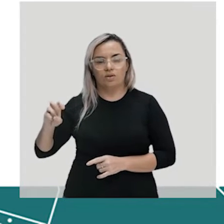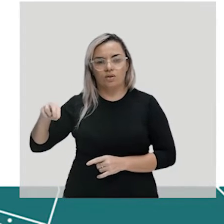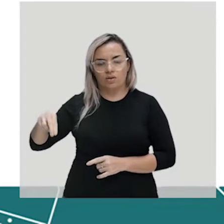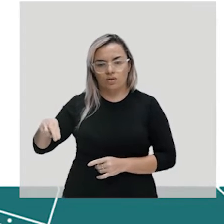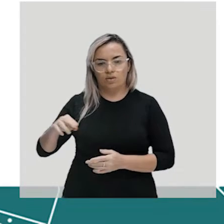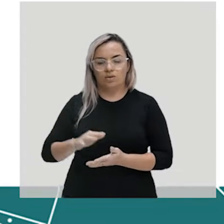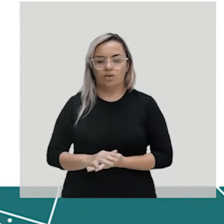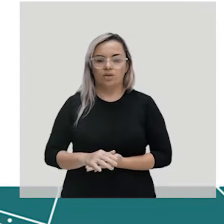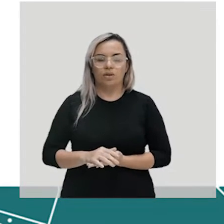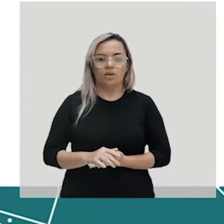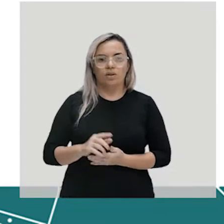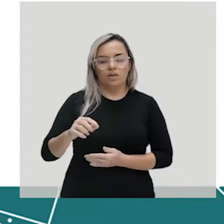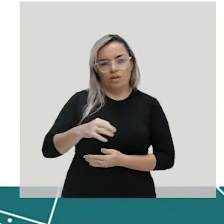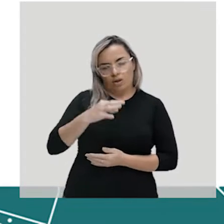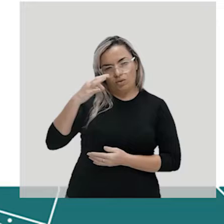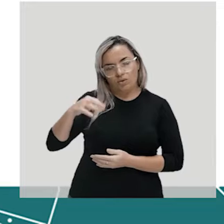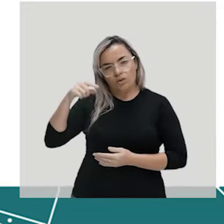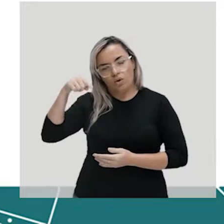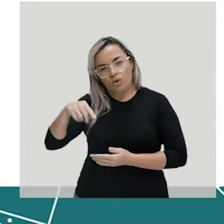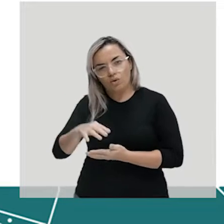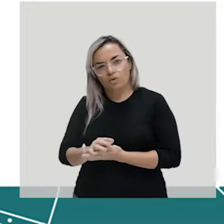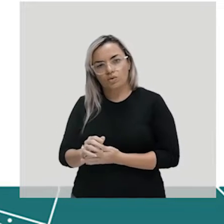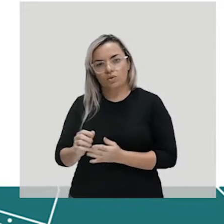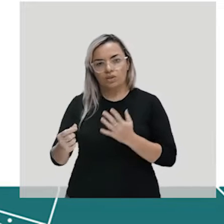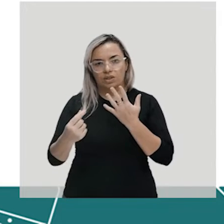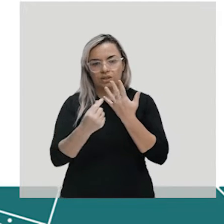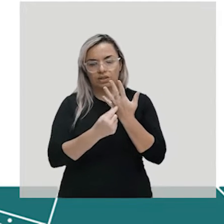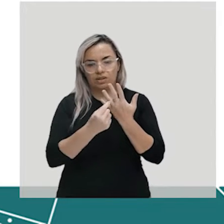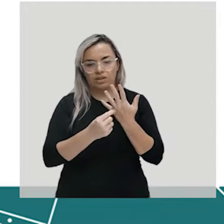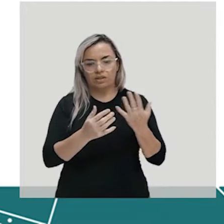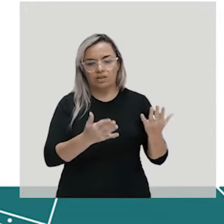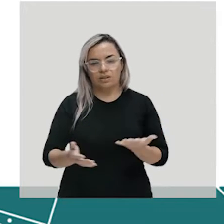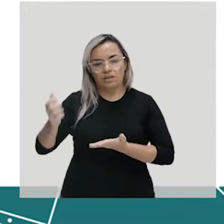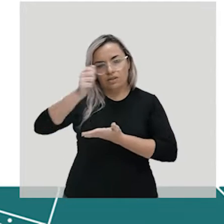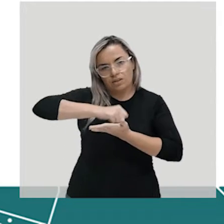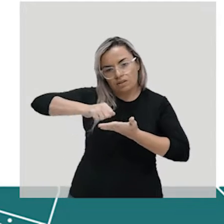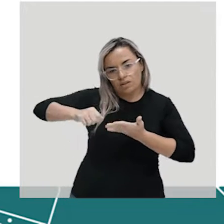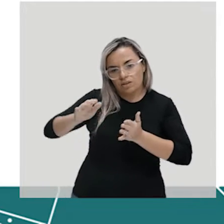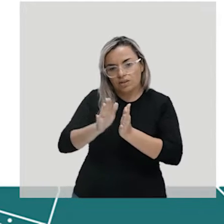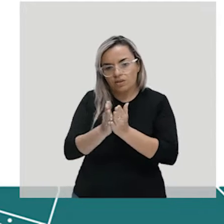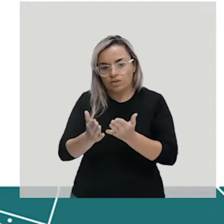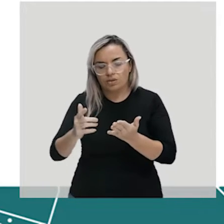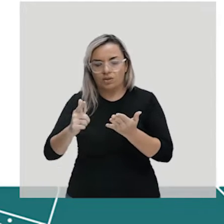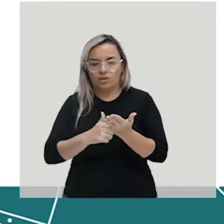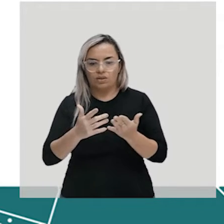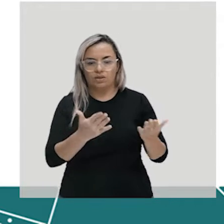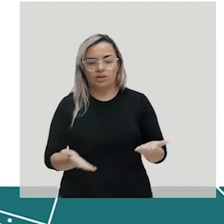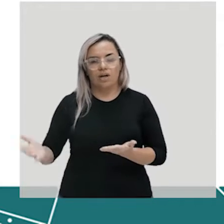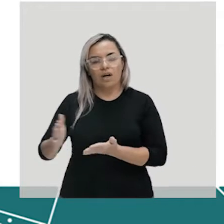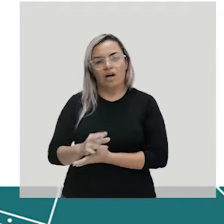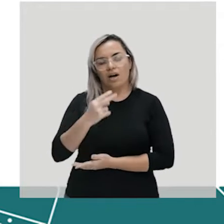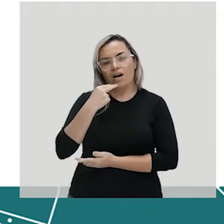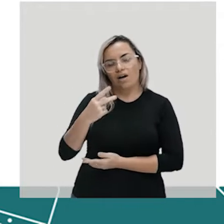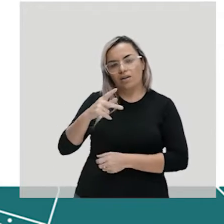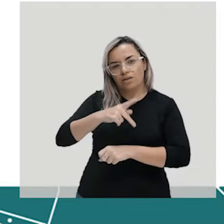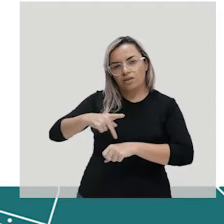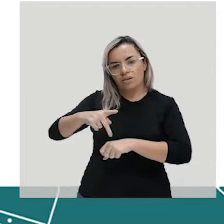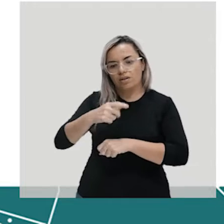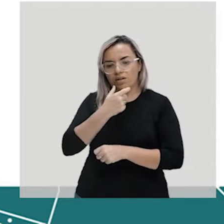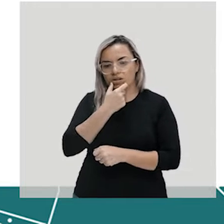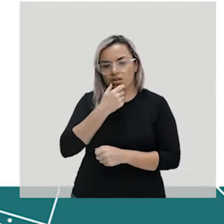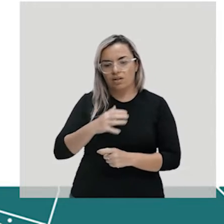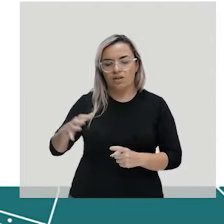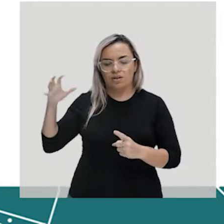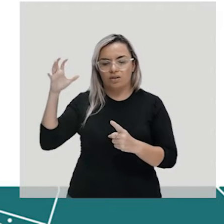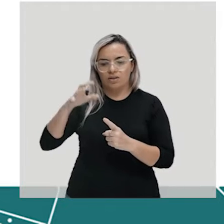mais atuais que vocês devem conhecer a língua inglesa é uma grande contribuição como eu já mencionei no início e